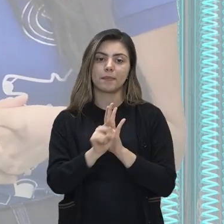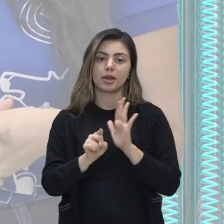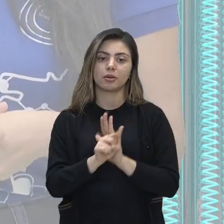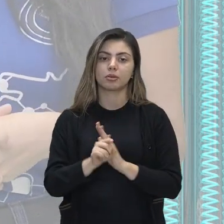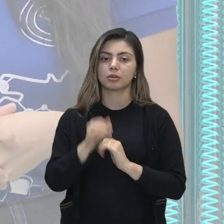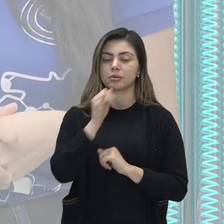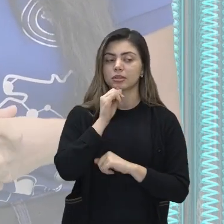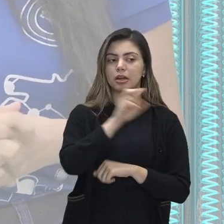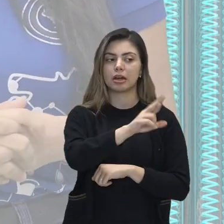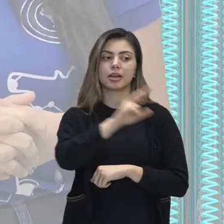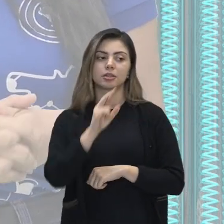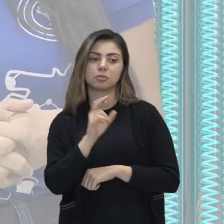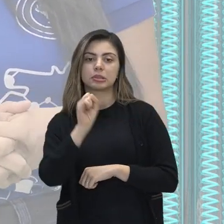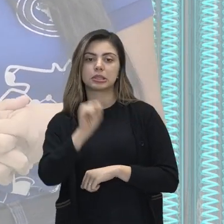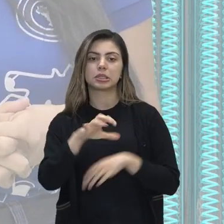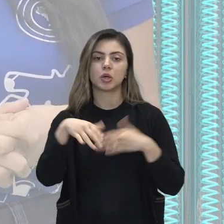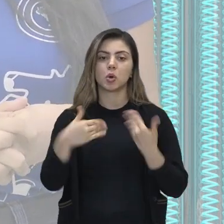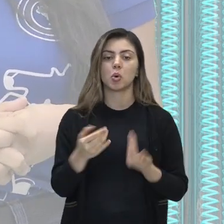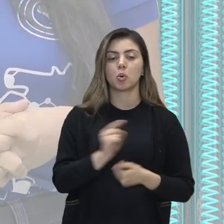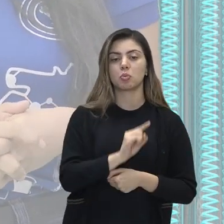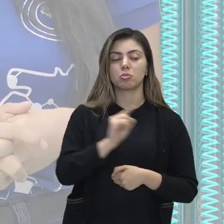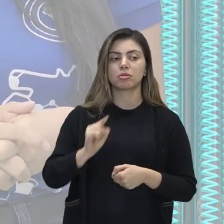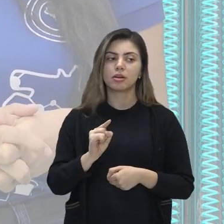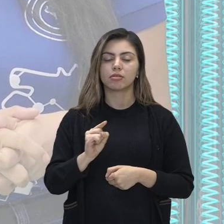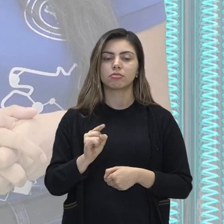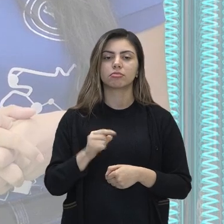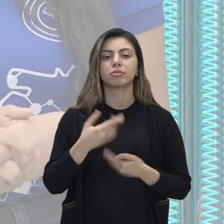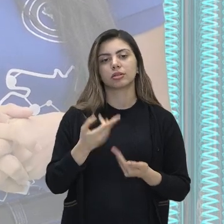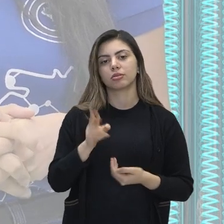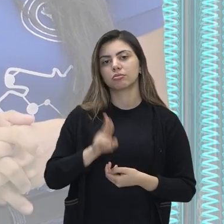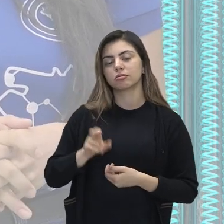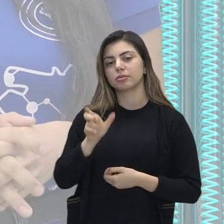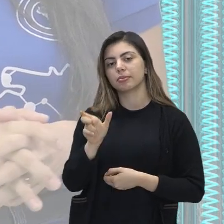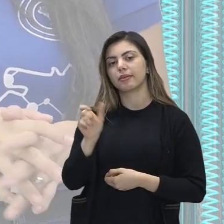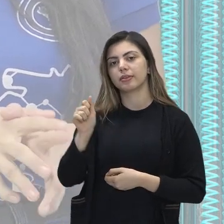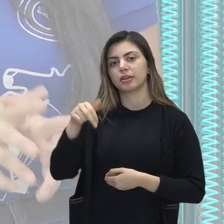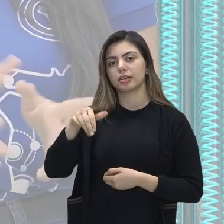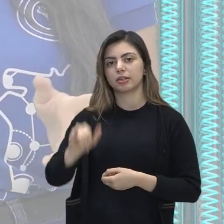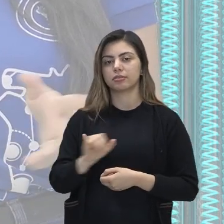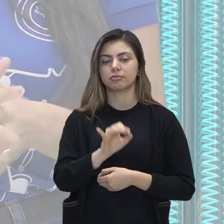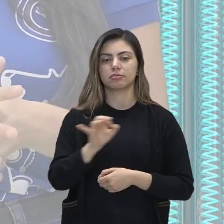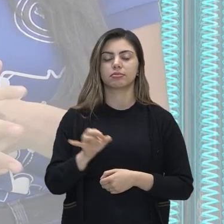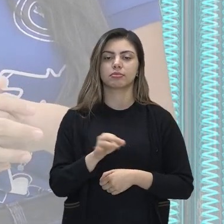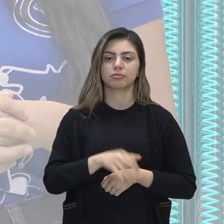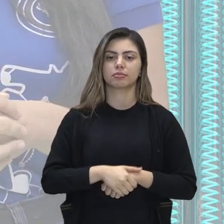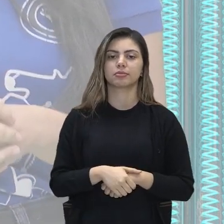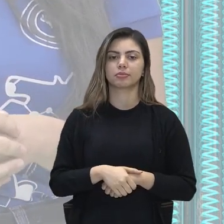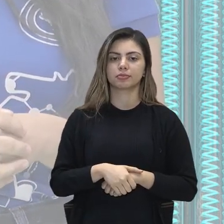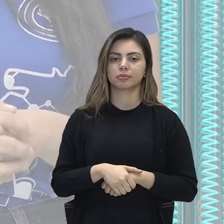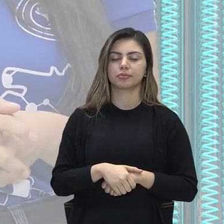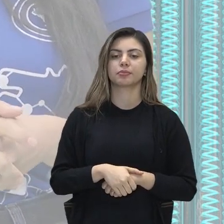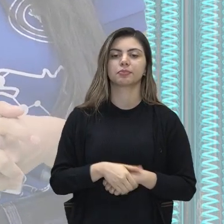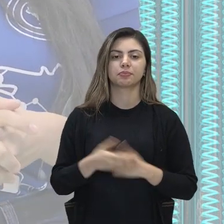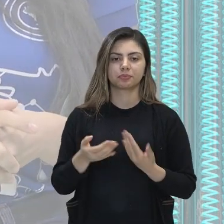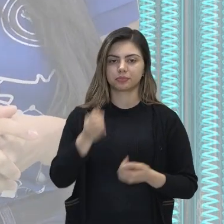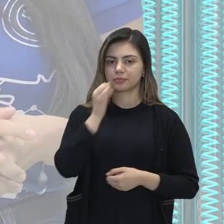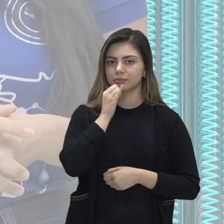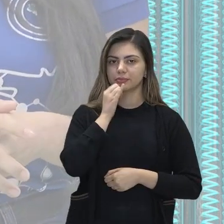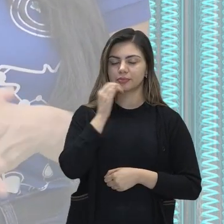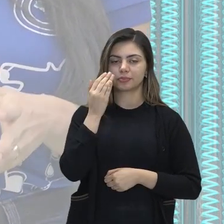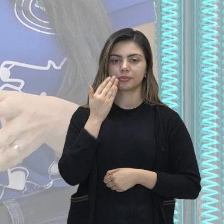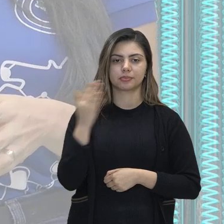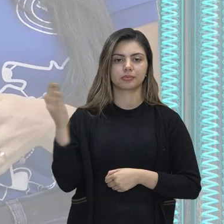quando não sabemos se a resposta será afirmativa ou negativa. E temos aqui um exemplo. Vamos